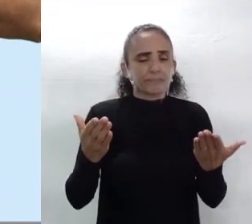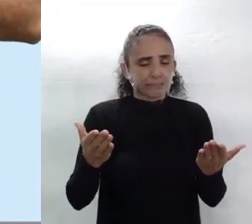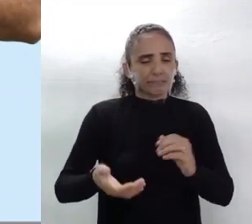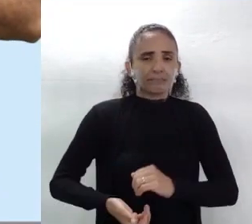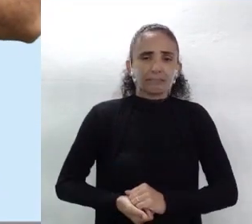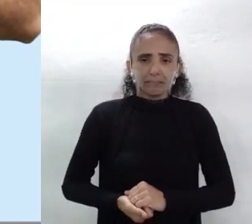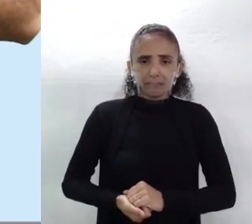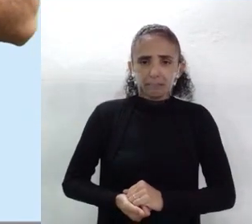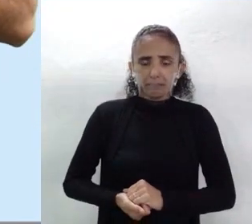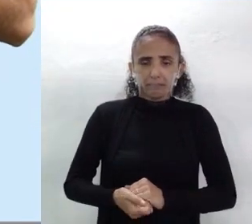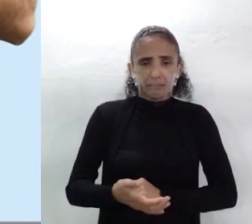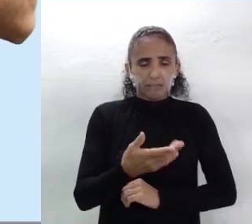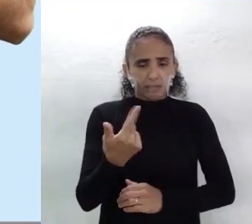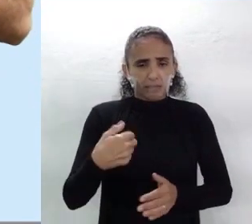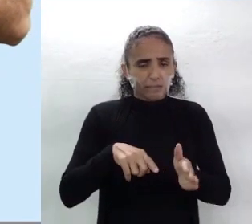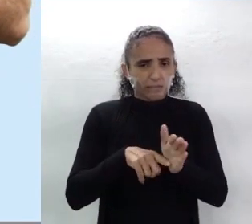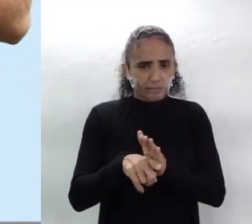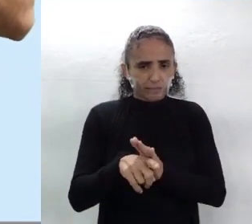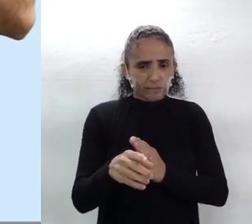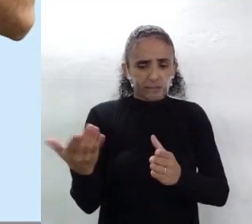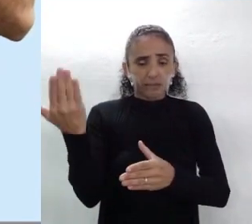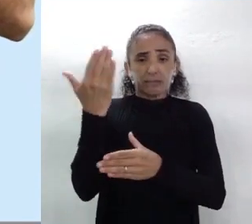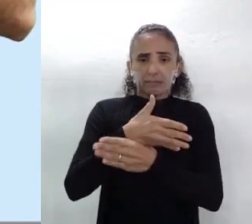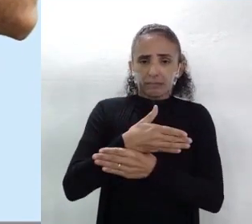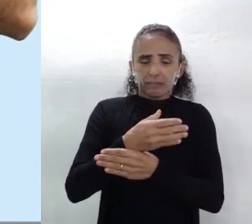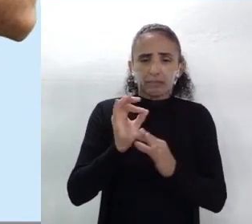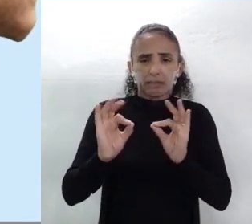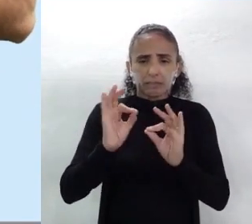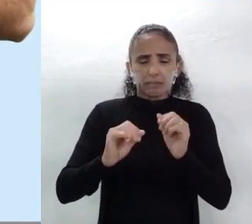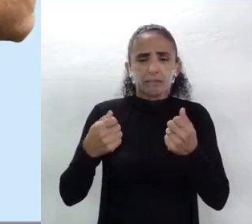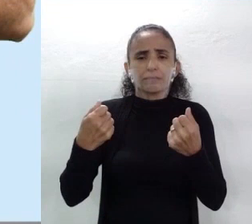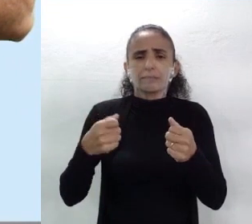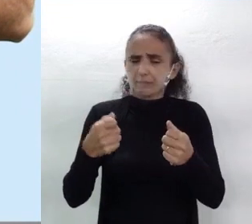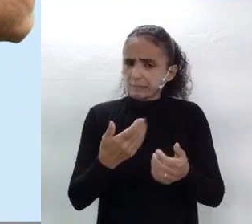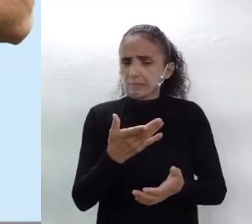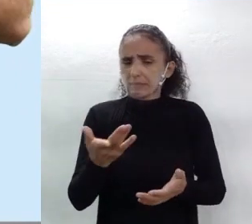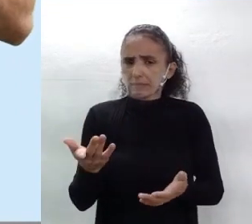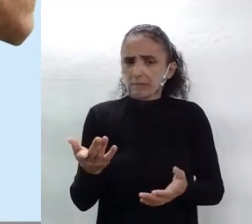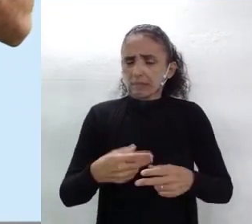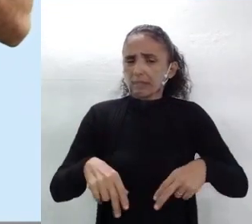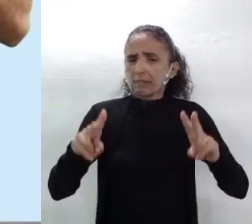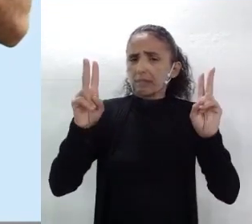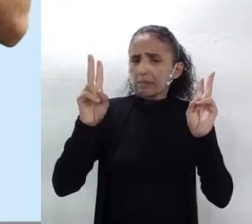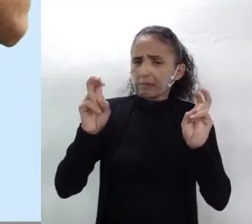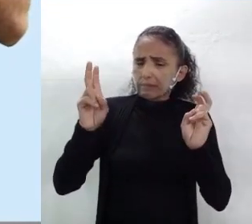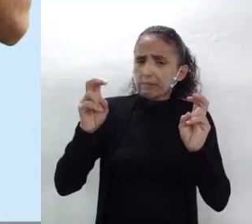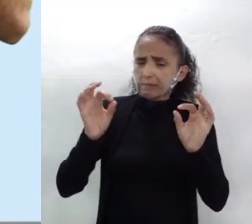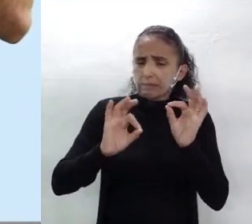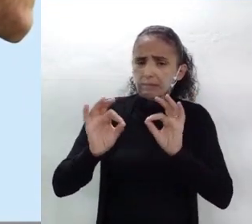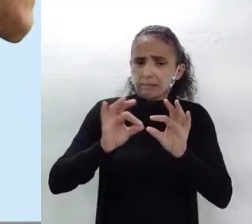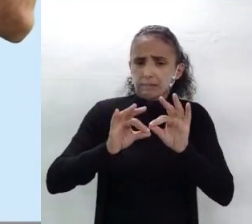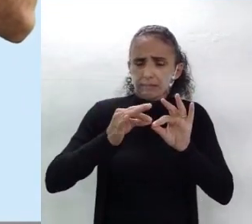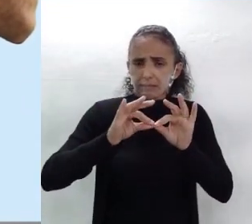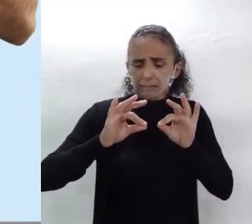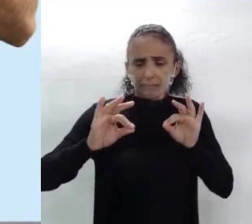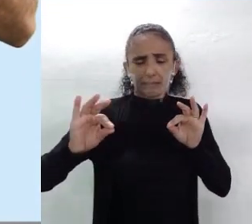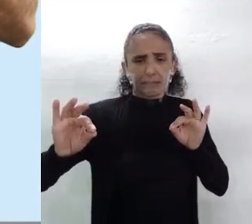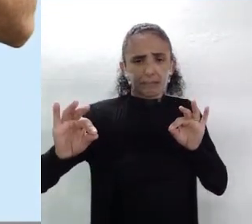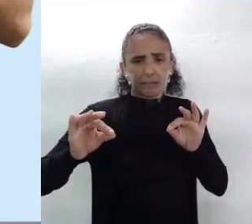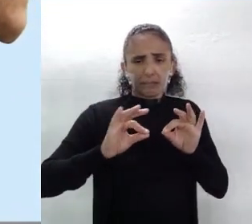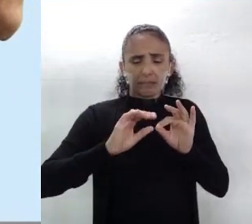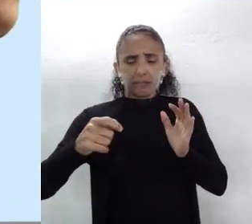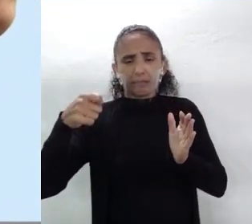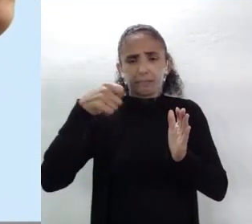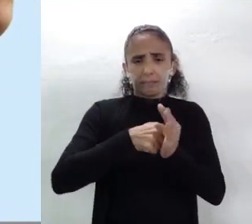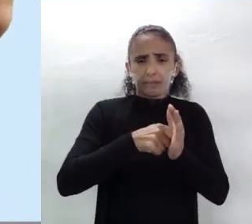eu trouxe a questão usando o táxi porque é bastante pertinente ao tema. E equivale, ó, tem um valor com a